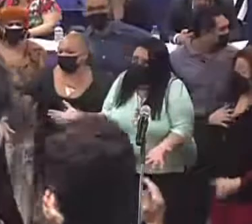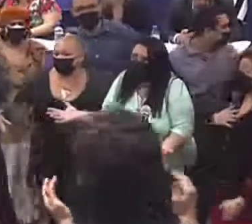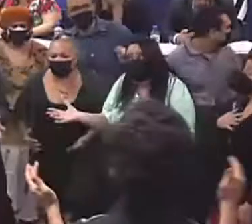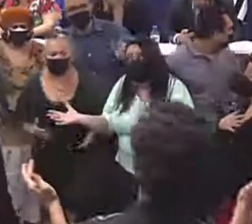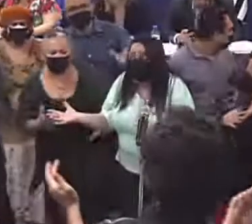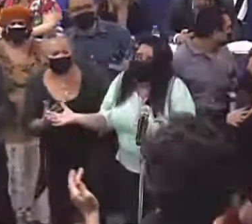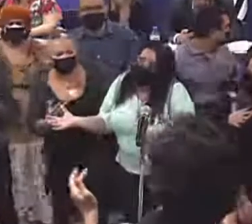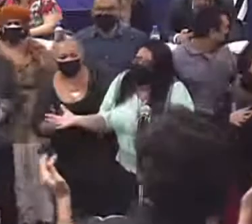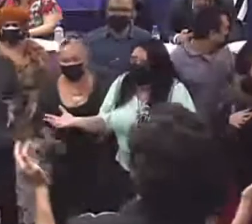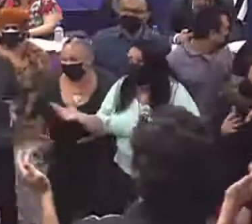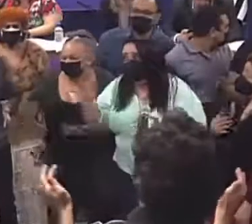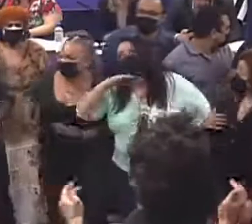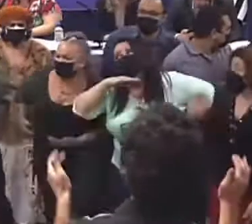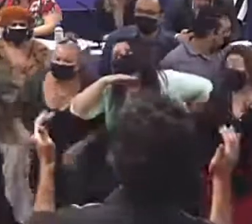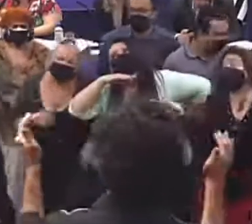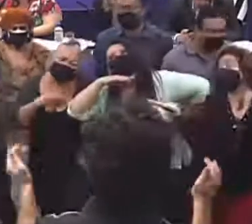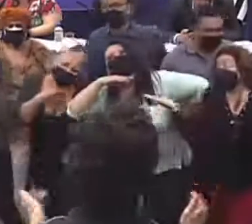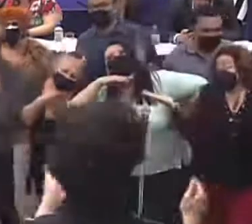que sobra.